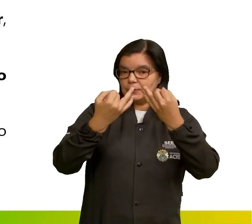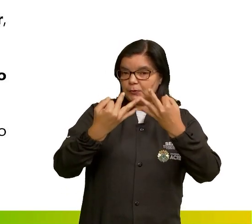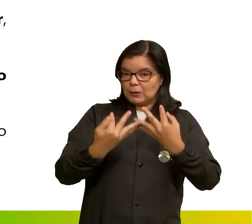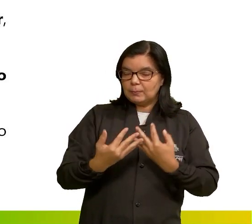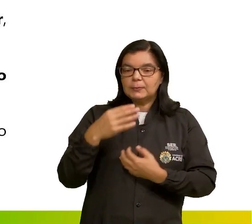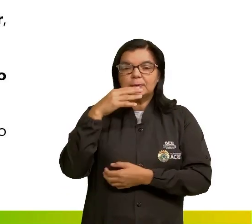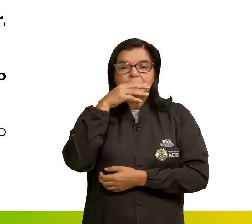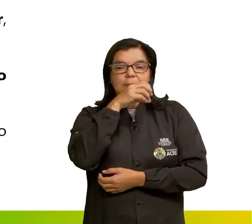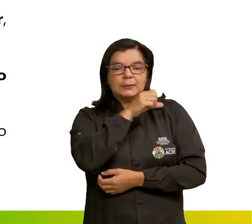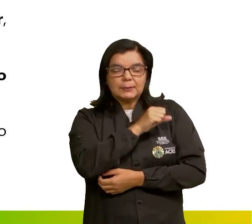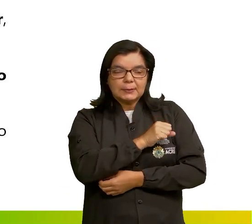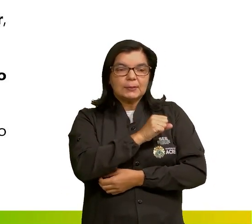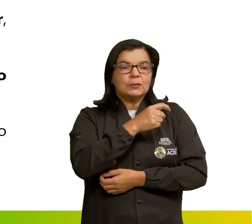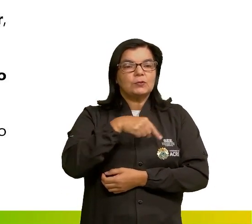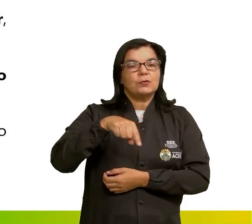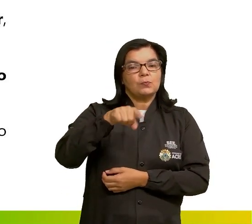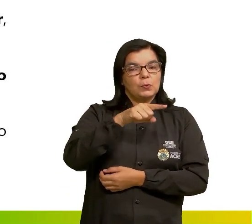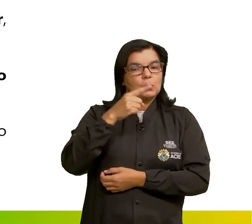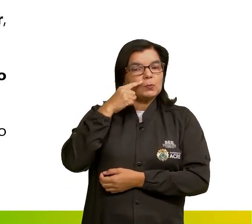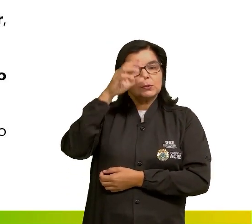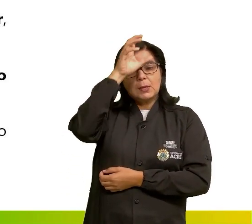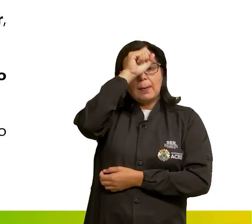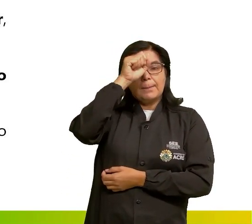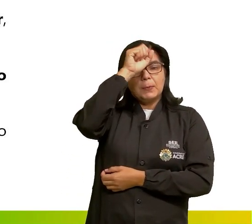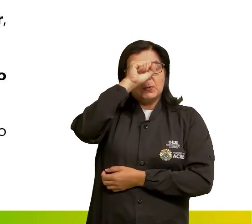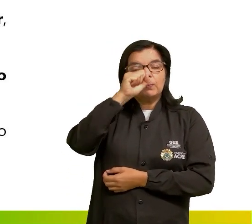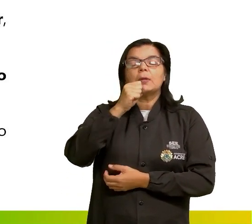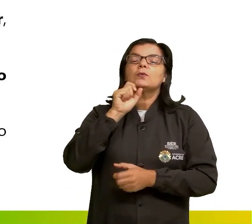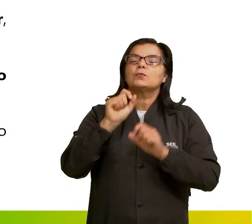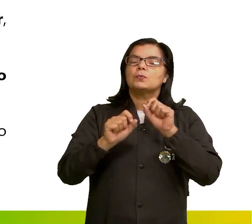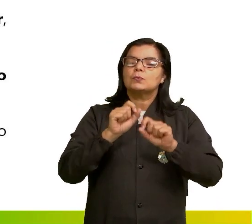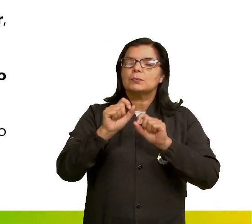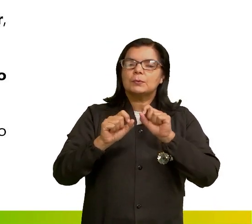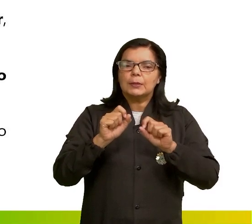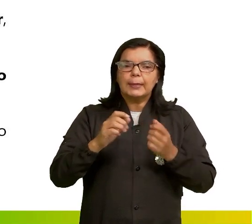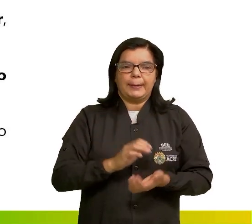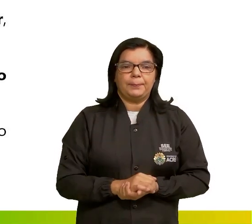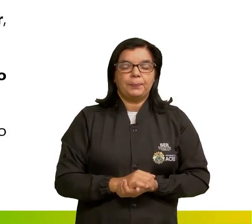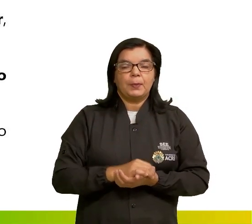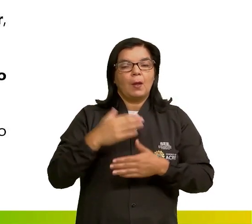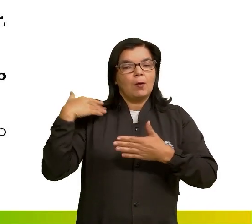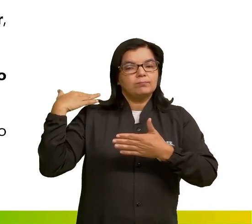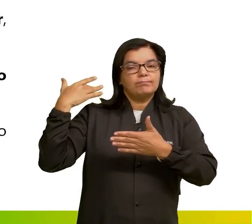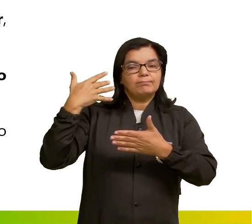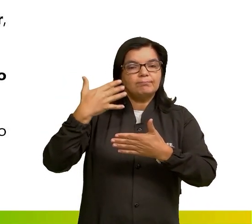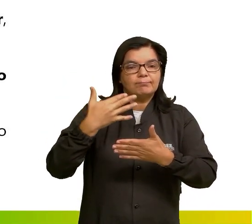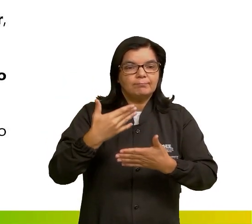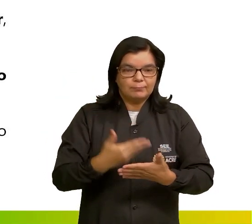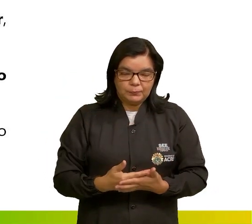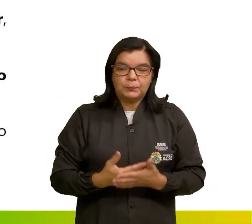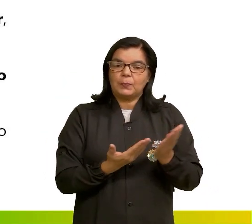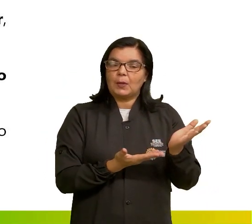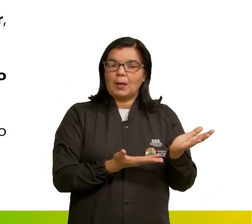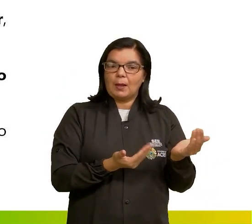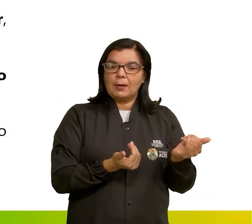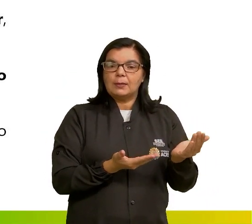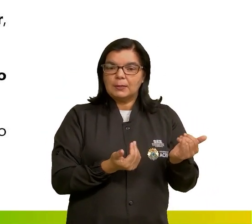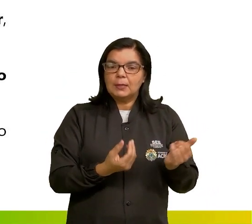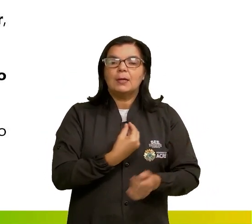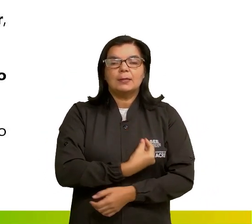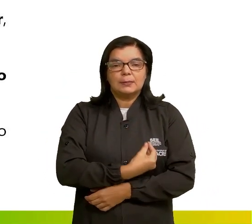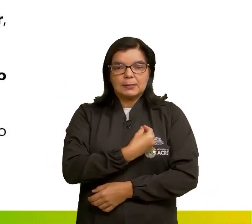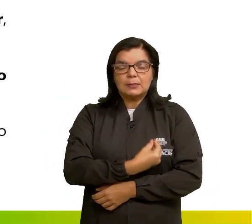bem rápida. Então, nós aprendemos nessa videoaula que, ao longo da história, a juventude